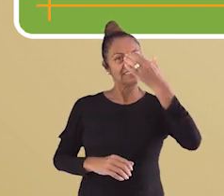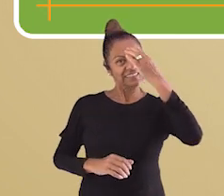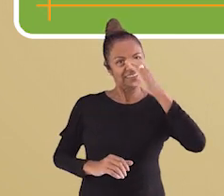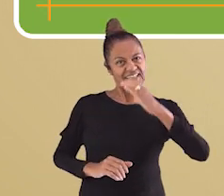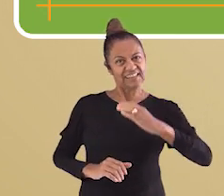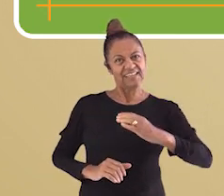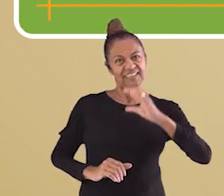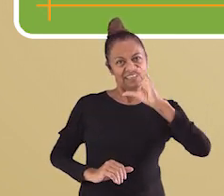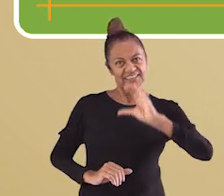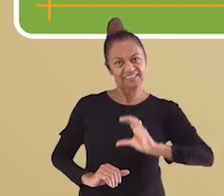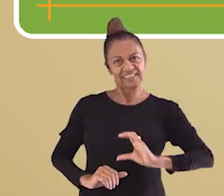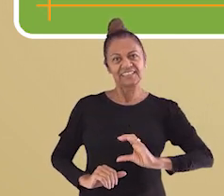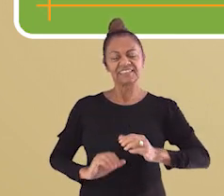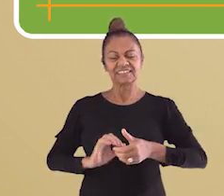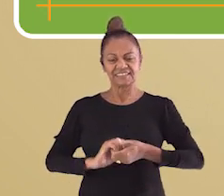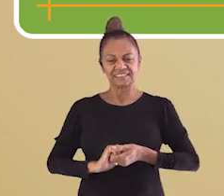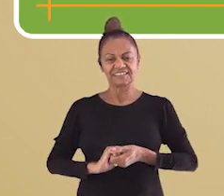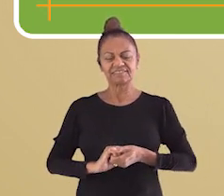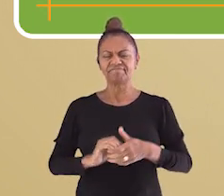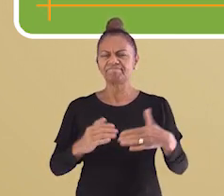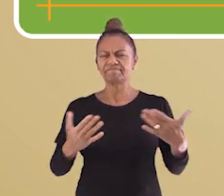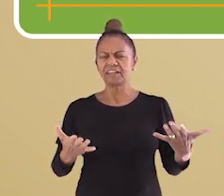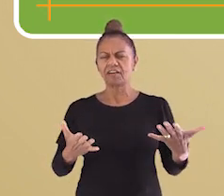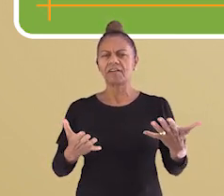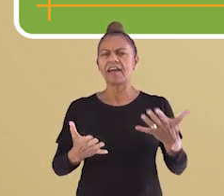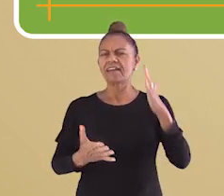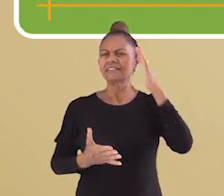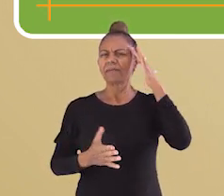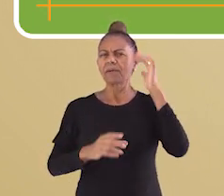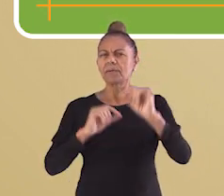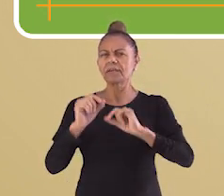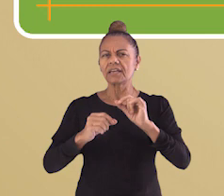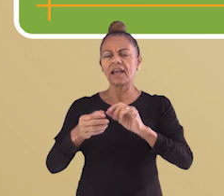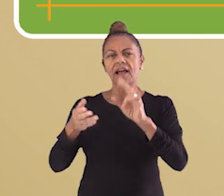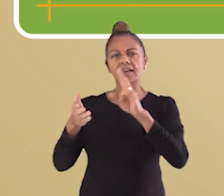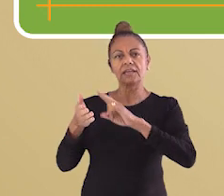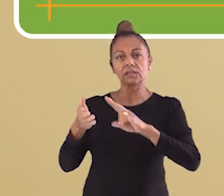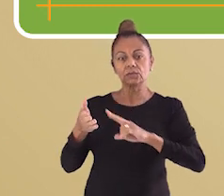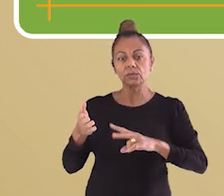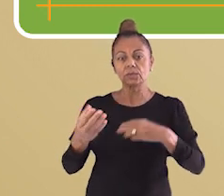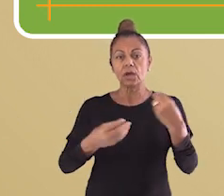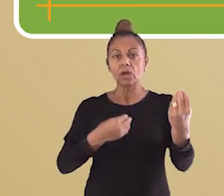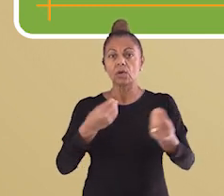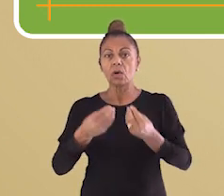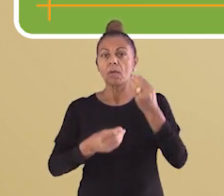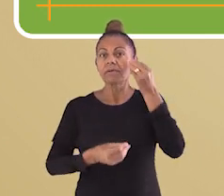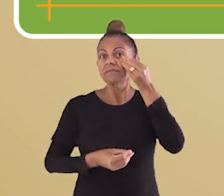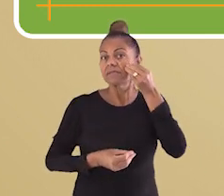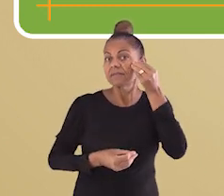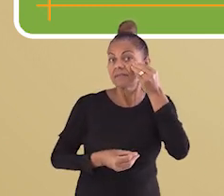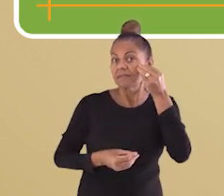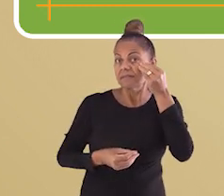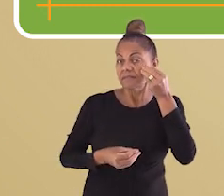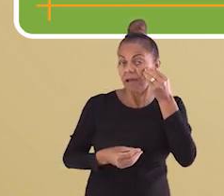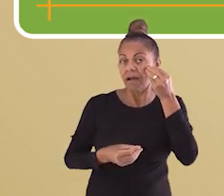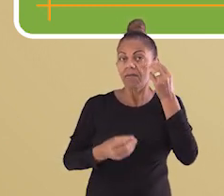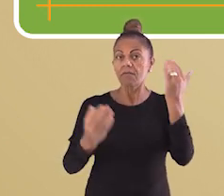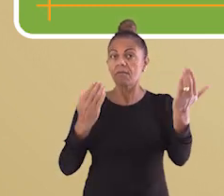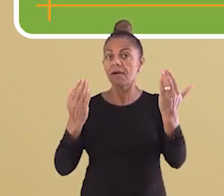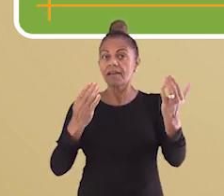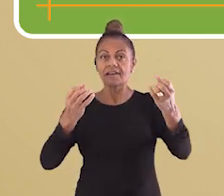combinar leituras, observações, experimentações e registros para coleta, comparação entre